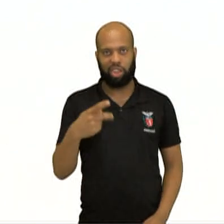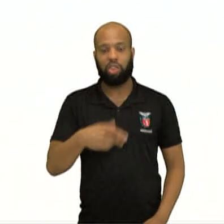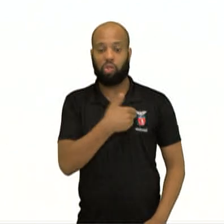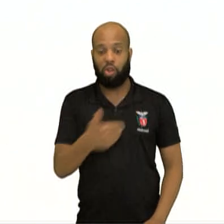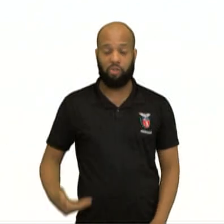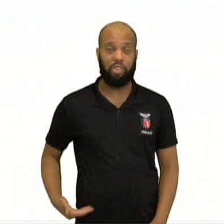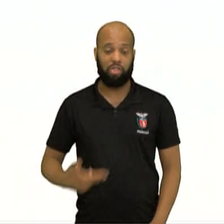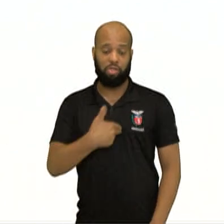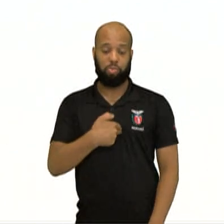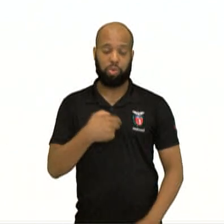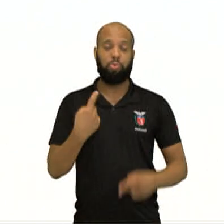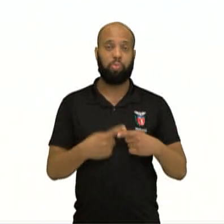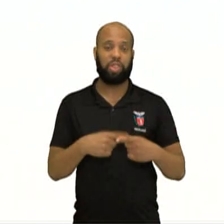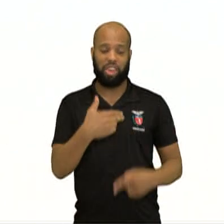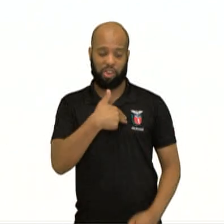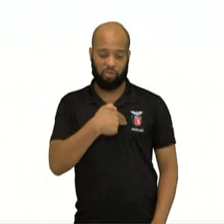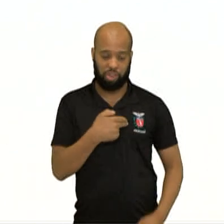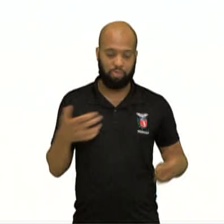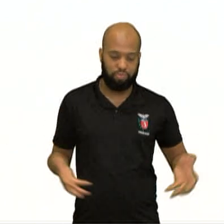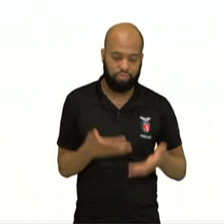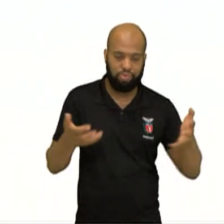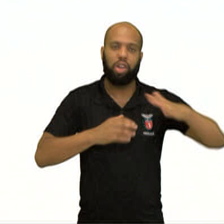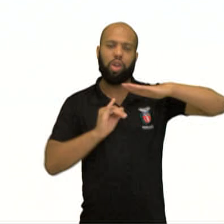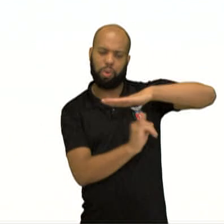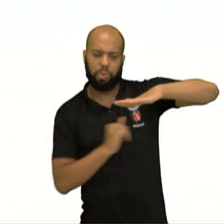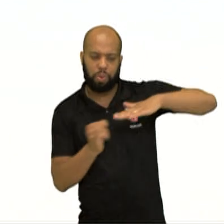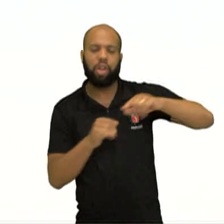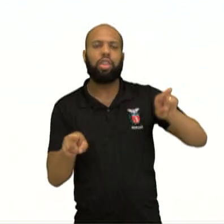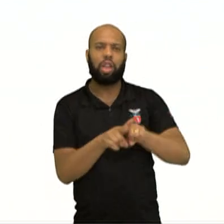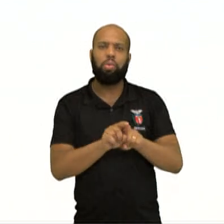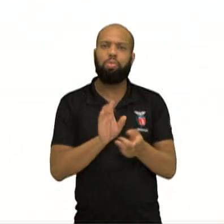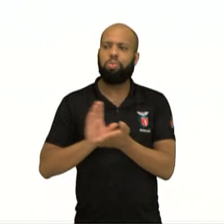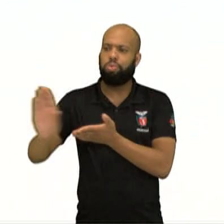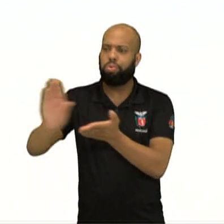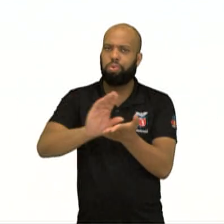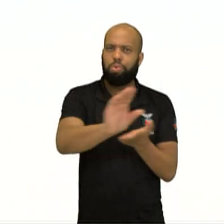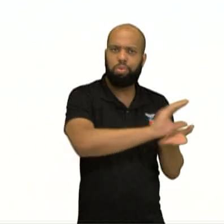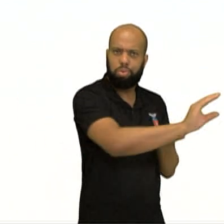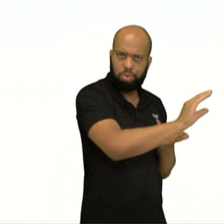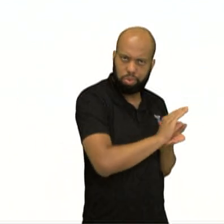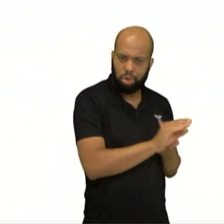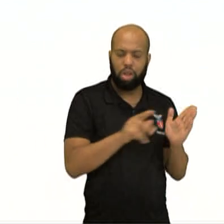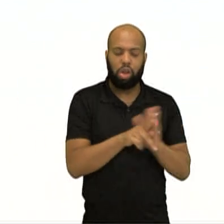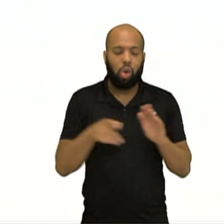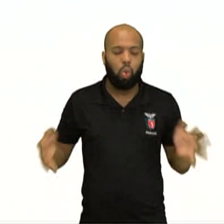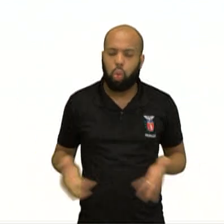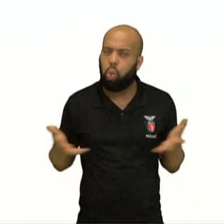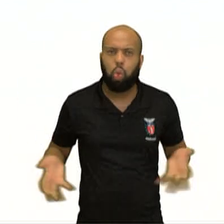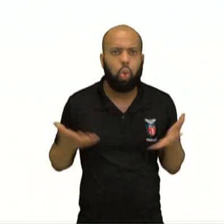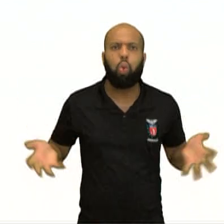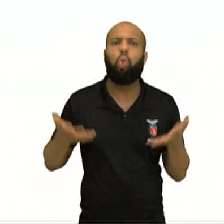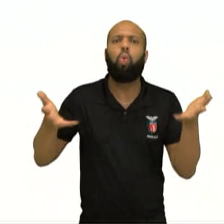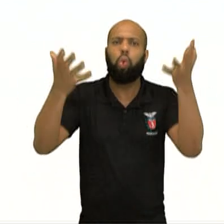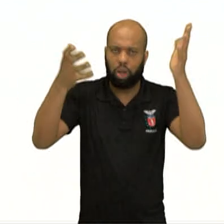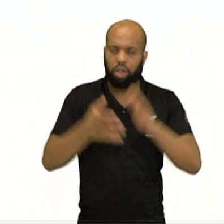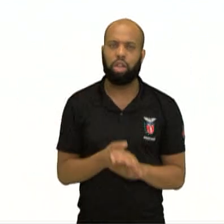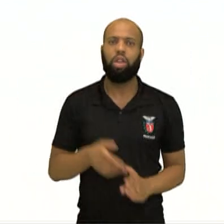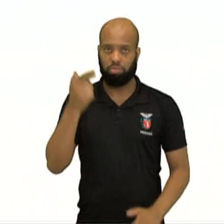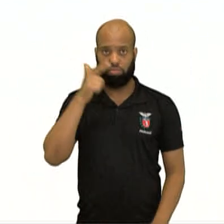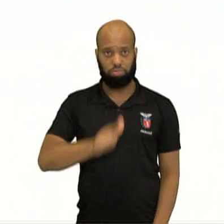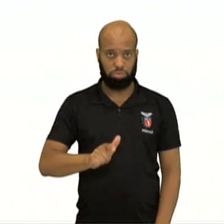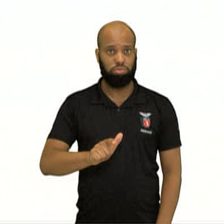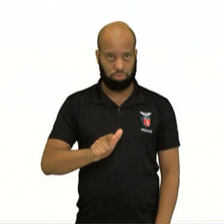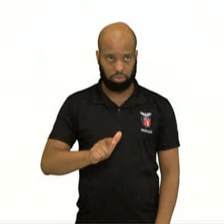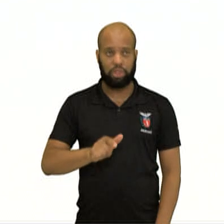governo passou a incentivar a produção industrial e interferiu, criando condições para que esse crescimento, para que acontecesse esse